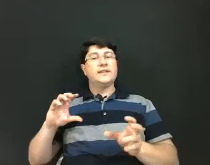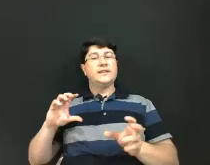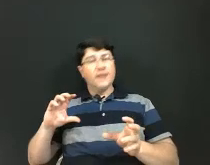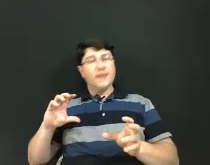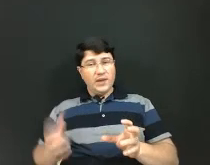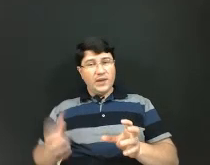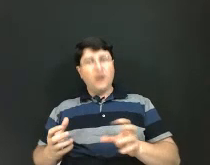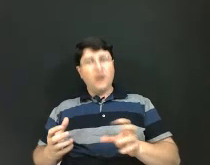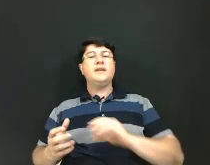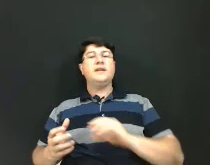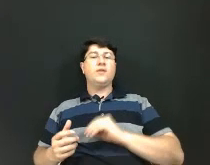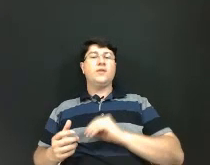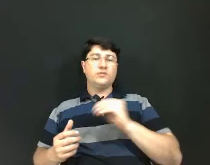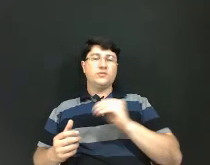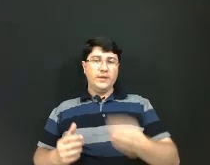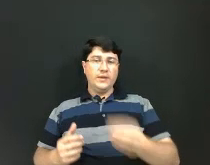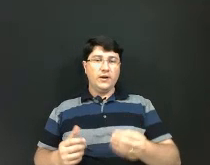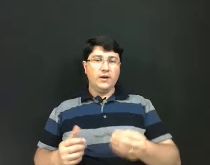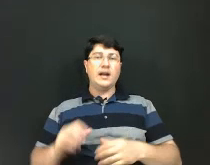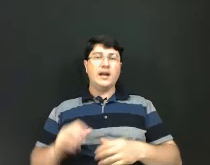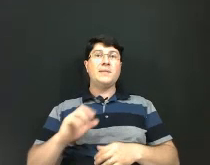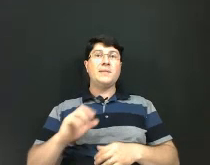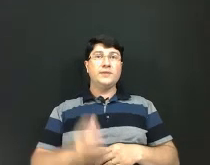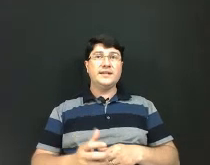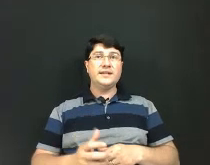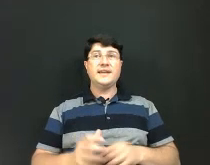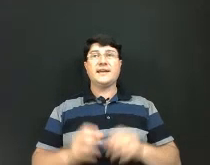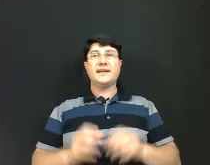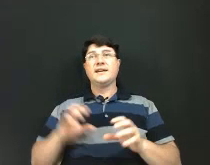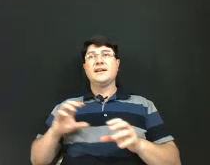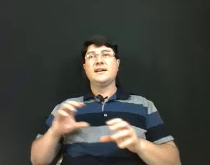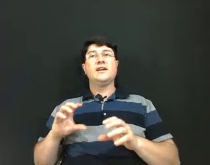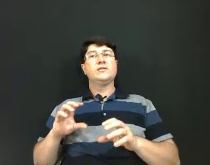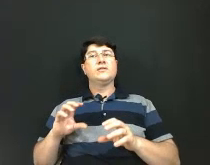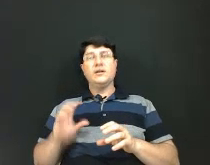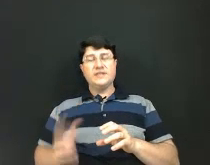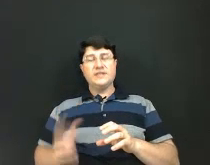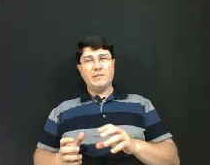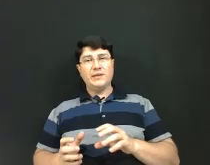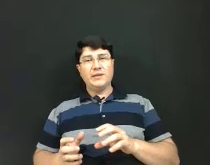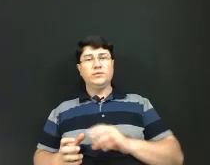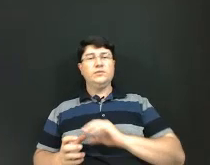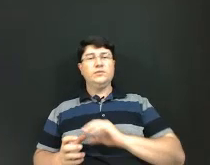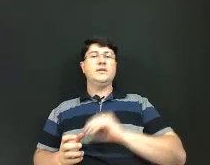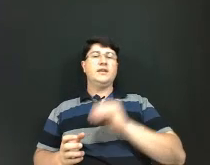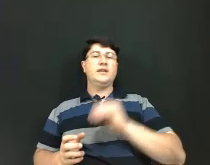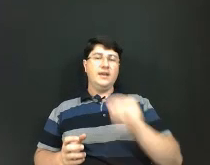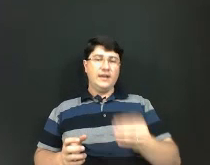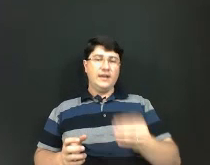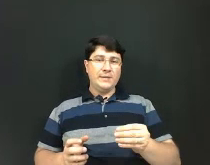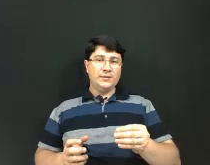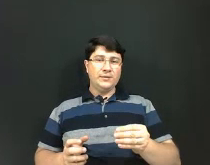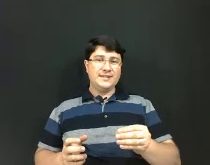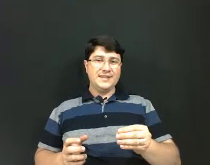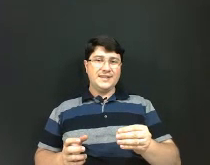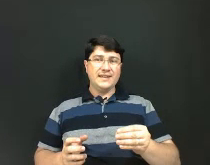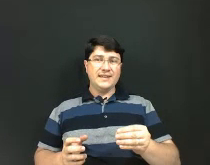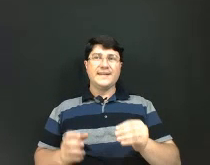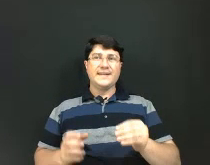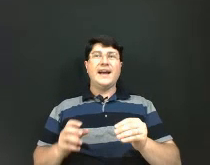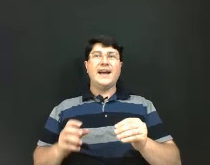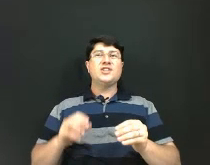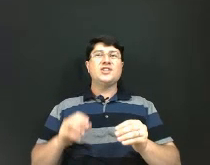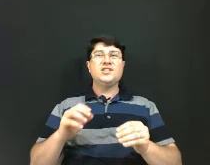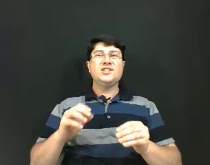eu estava não melhor e agora estou melhor. Amadurecer, eu não estava maduro e